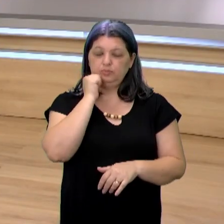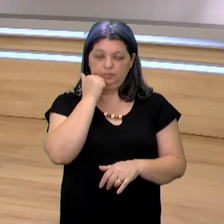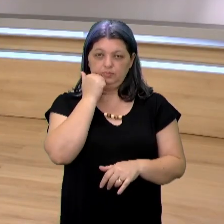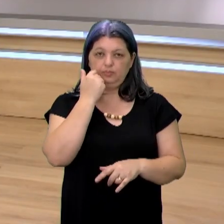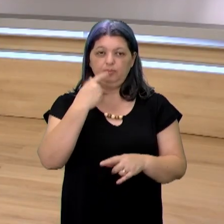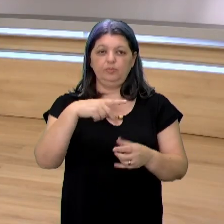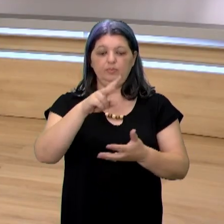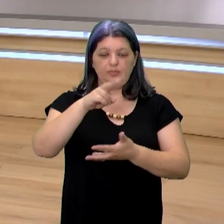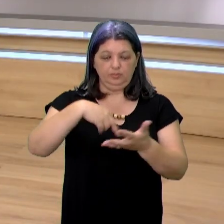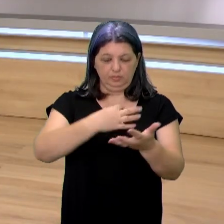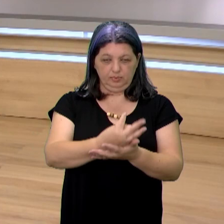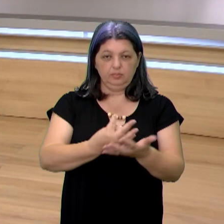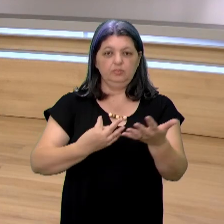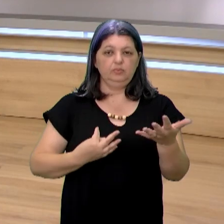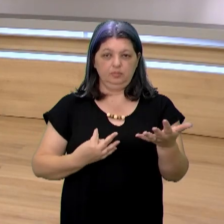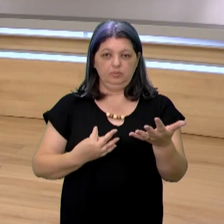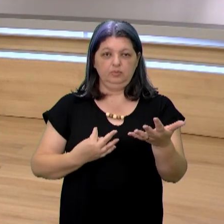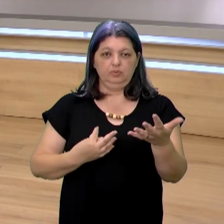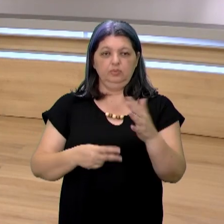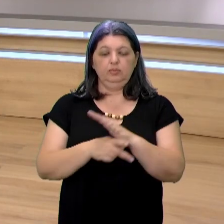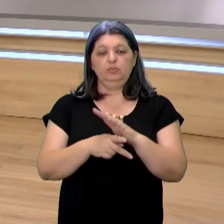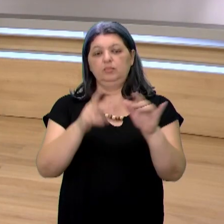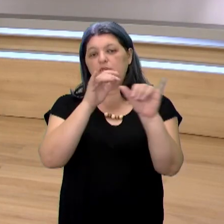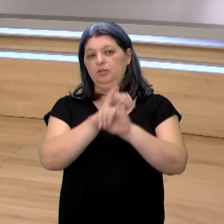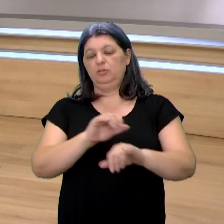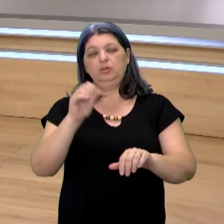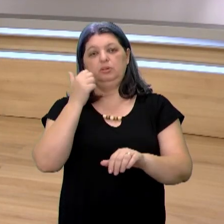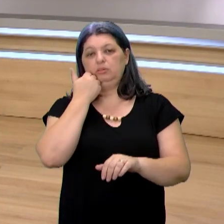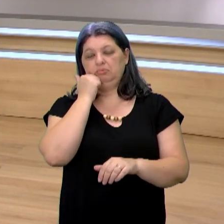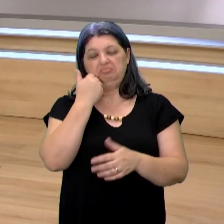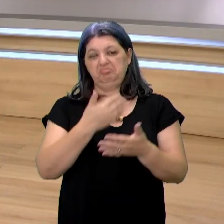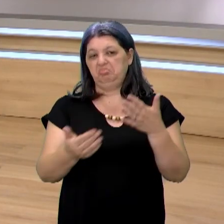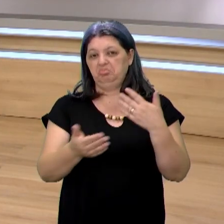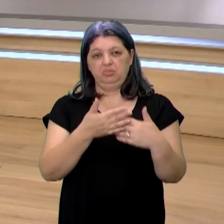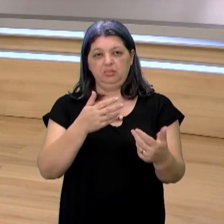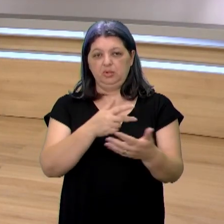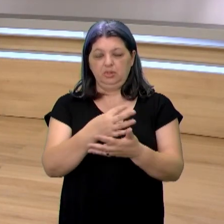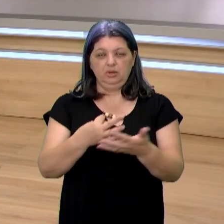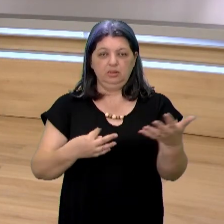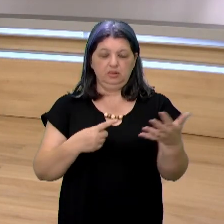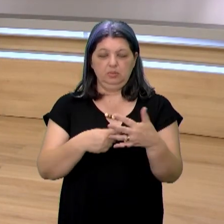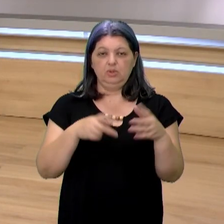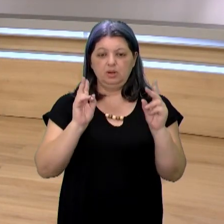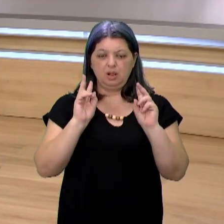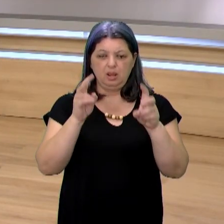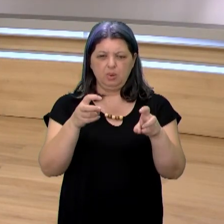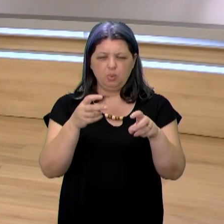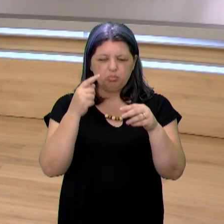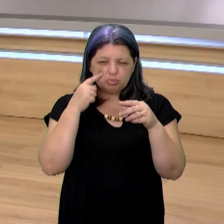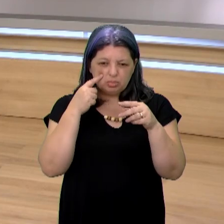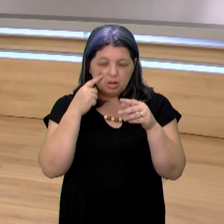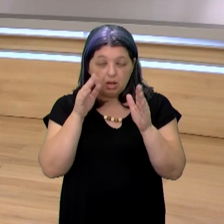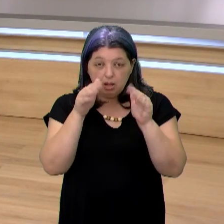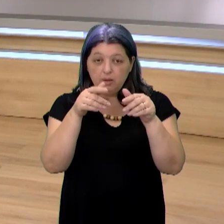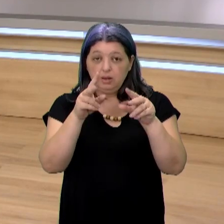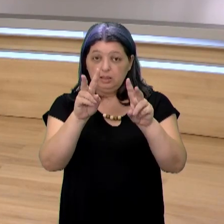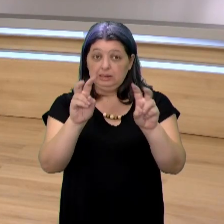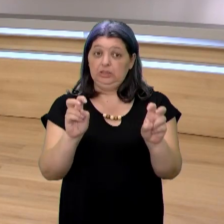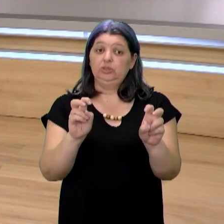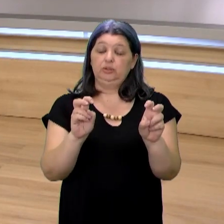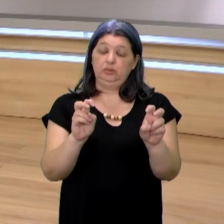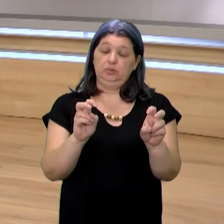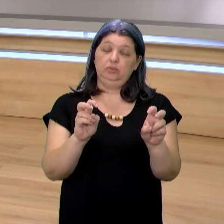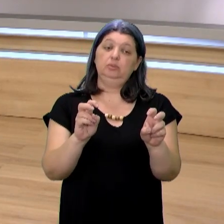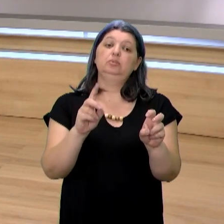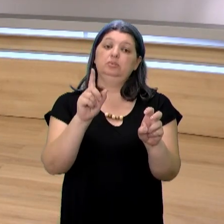você está lendo um texto de divulgação científica, qualquer texto na verdade, você já tem que se atentar ao título, porque o título geralmente,